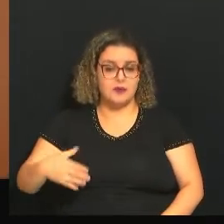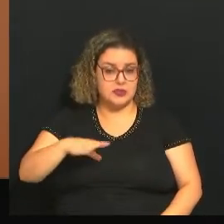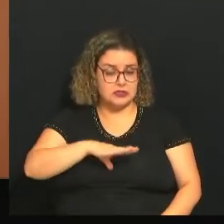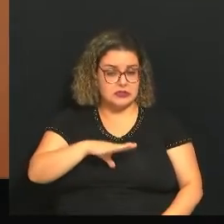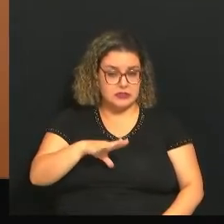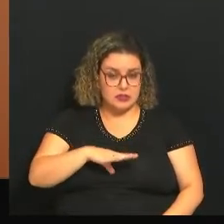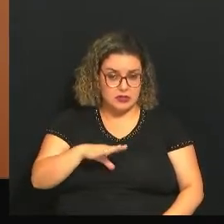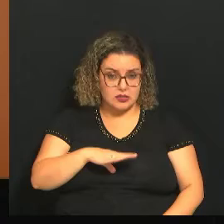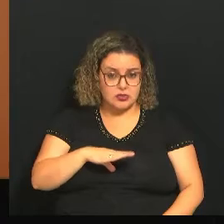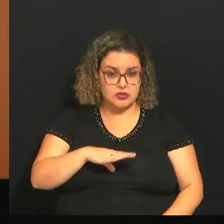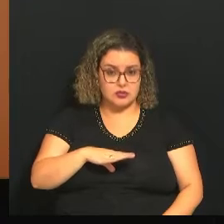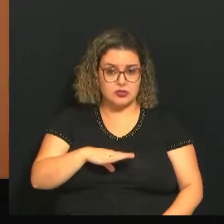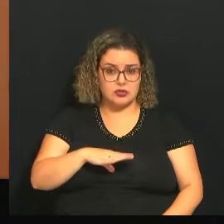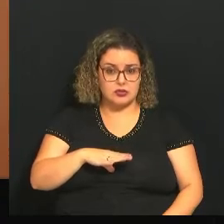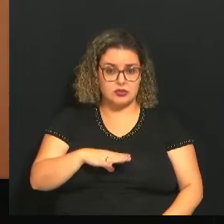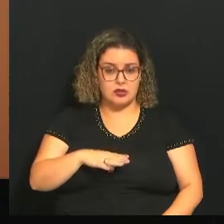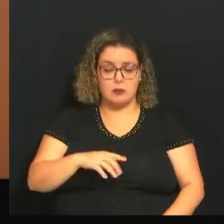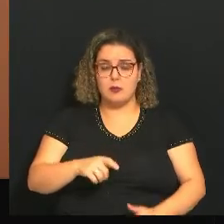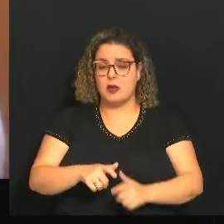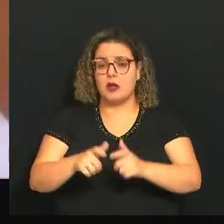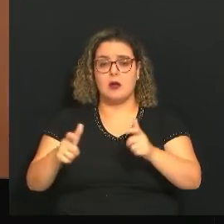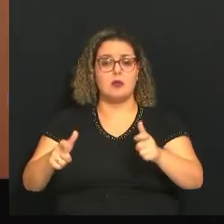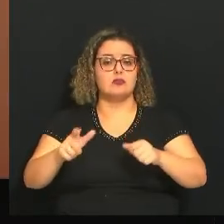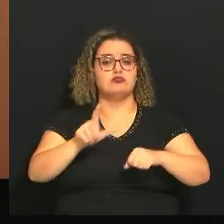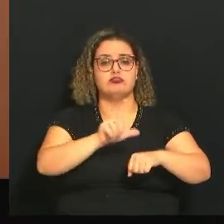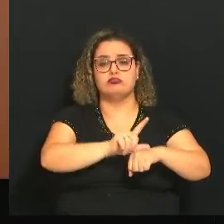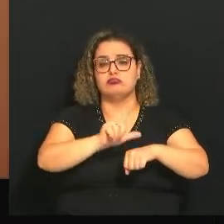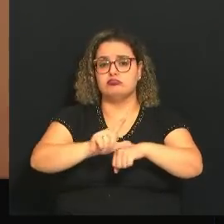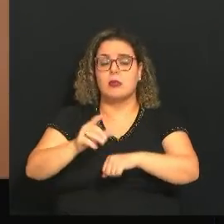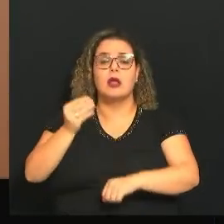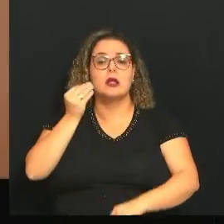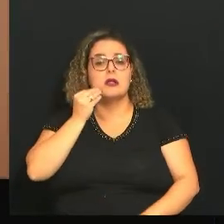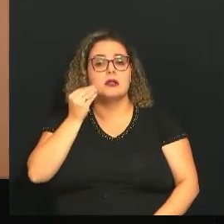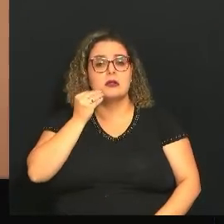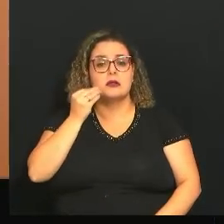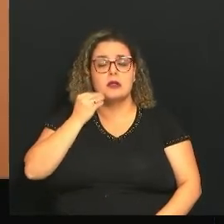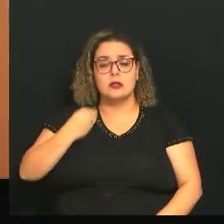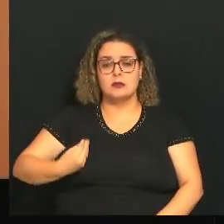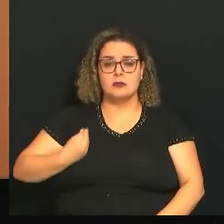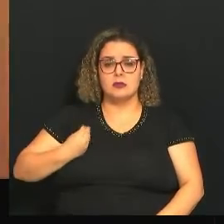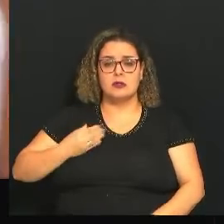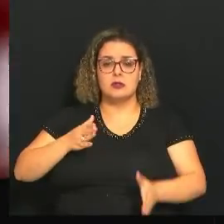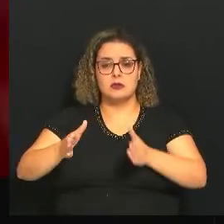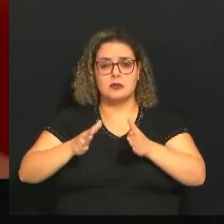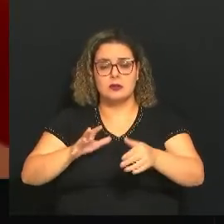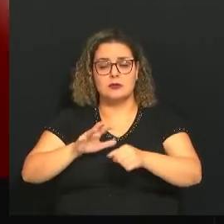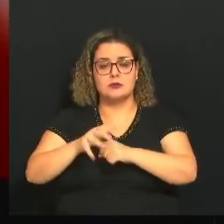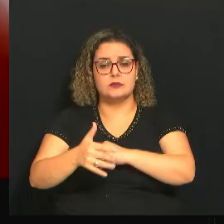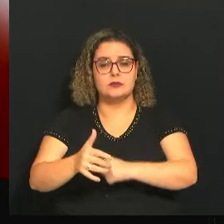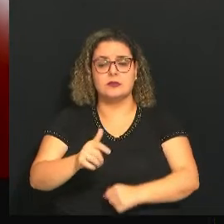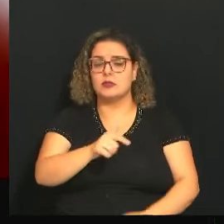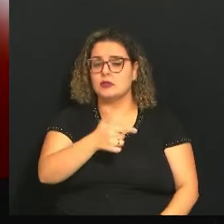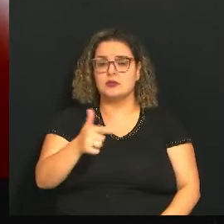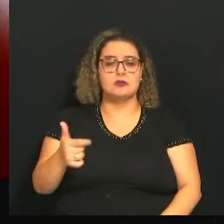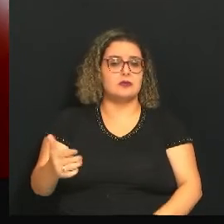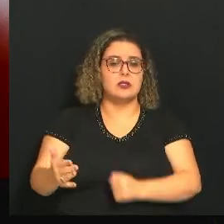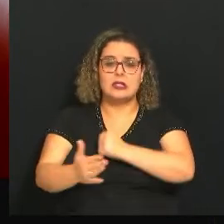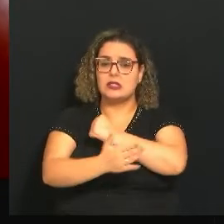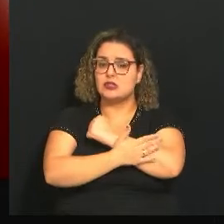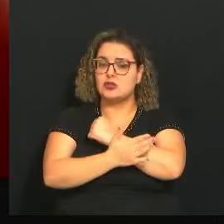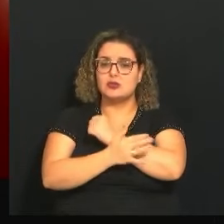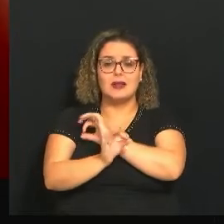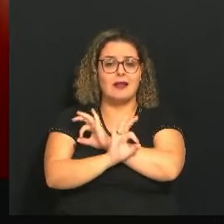de comerciantes que tentaram sobreviver ao longo da pandemia e não tiveram nenhum tipo de ajuda do